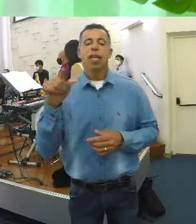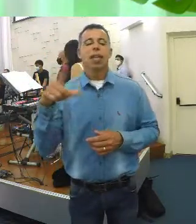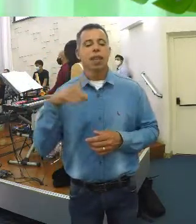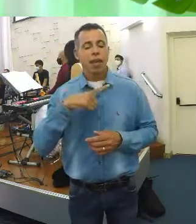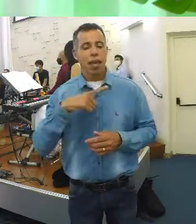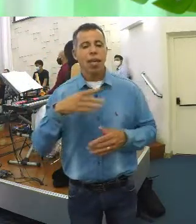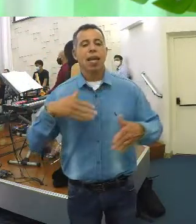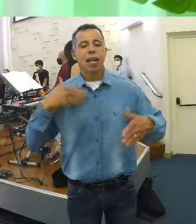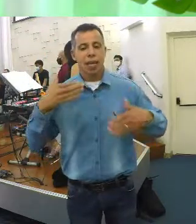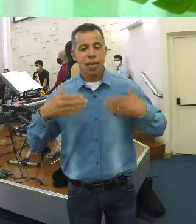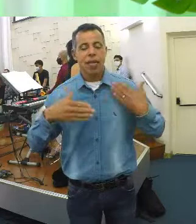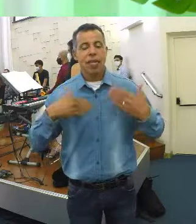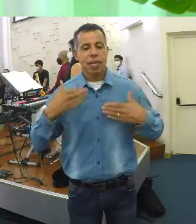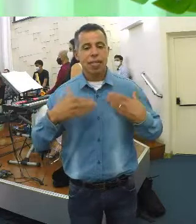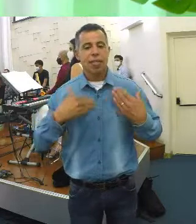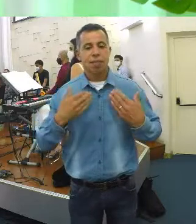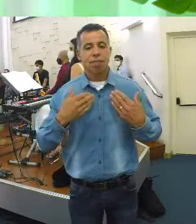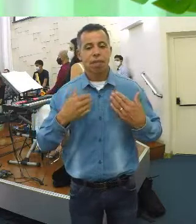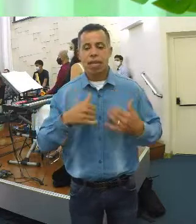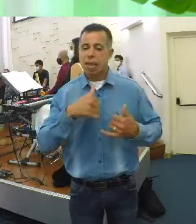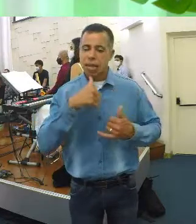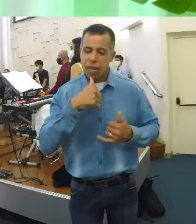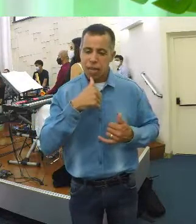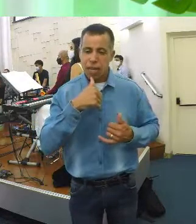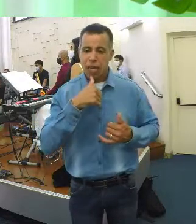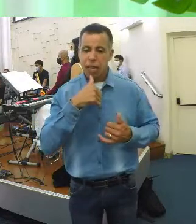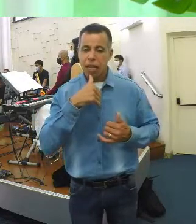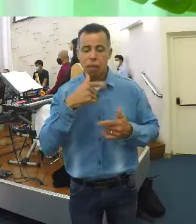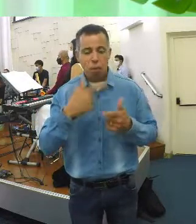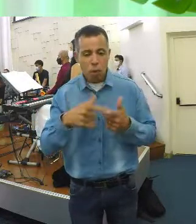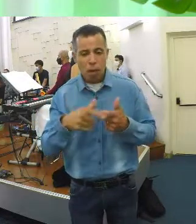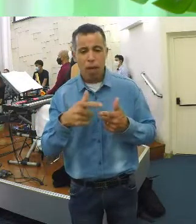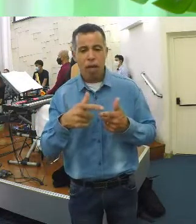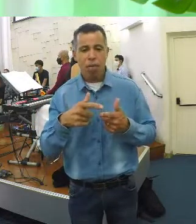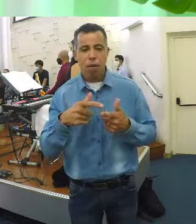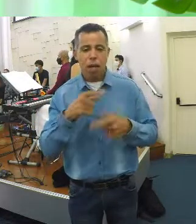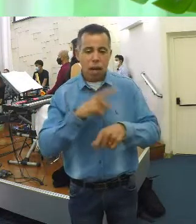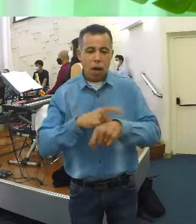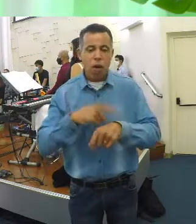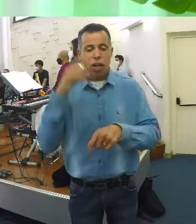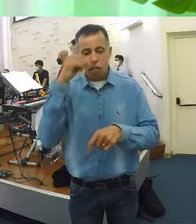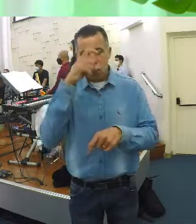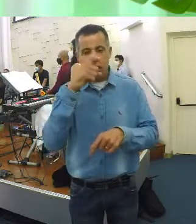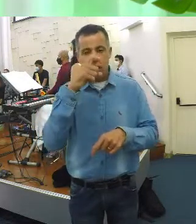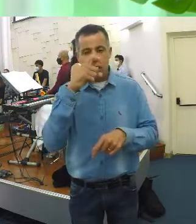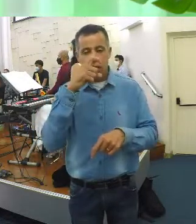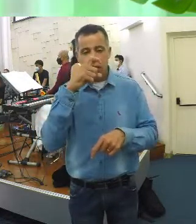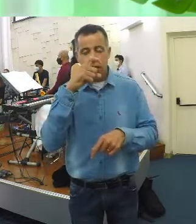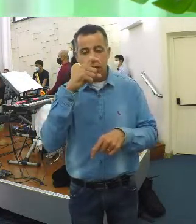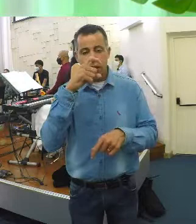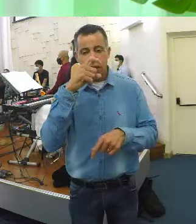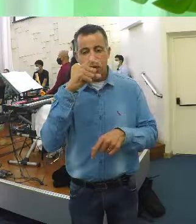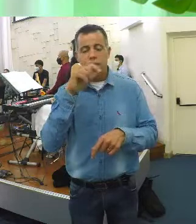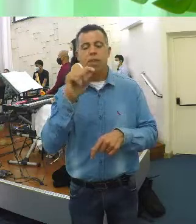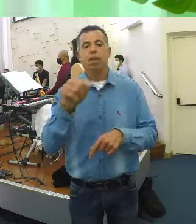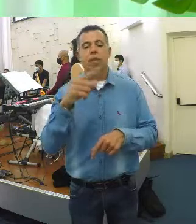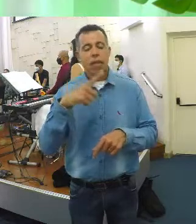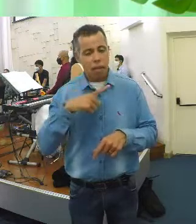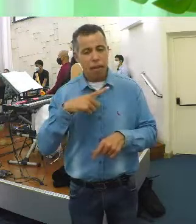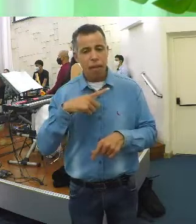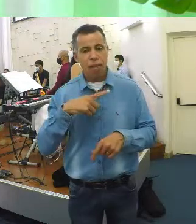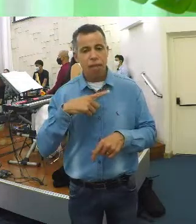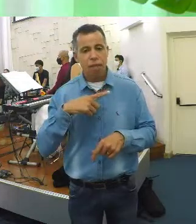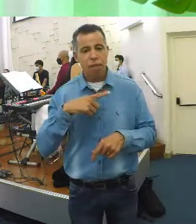em quaisquer circunstâncias do viver? Você tem experimentado alegria, regozijo, mesmo